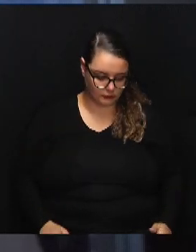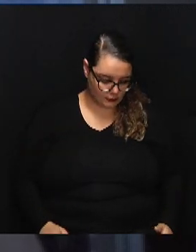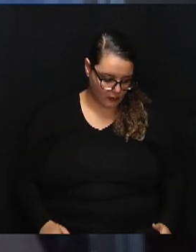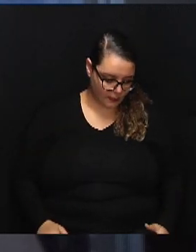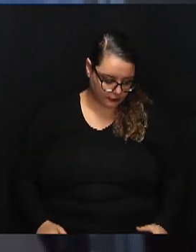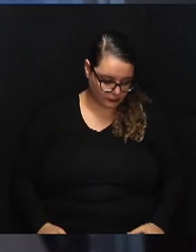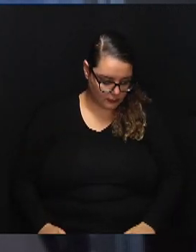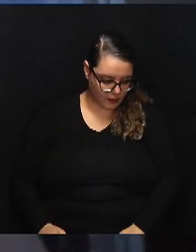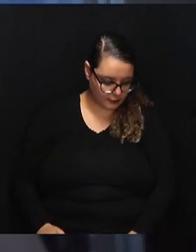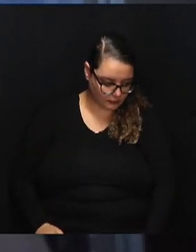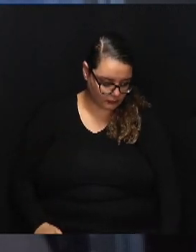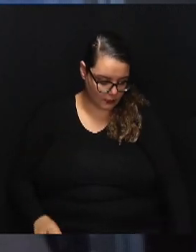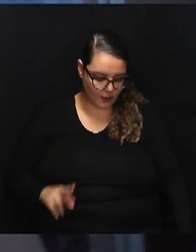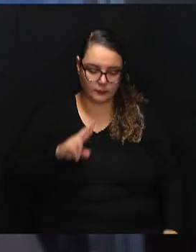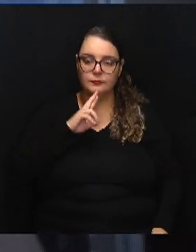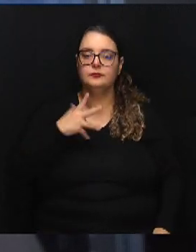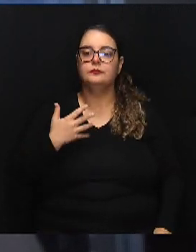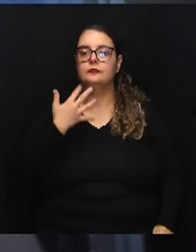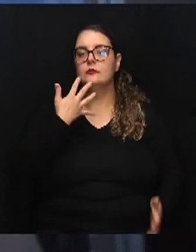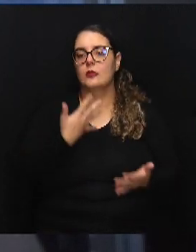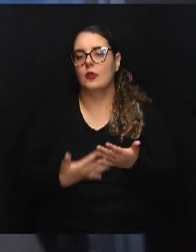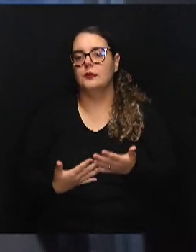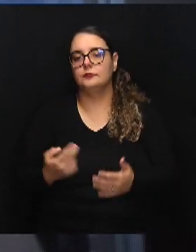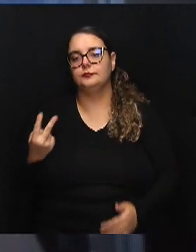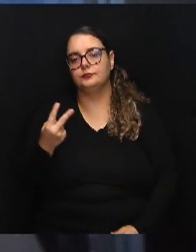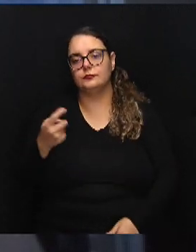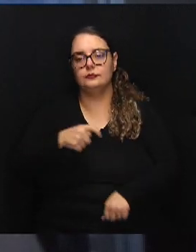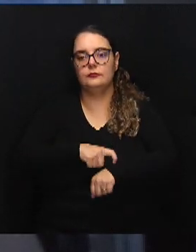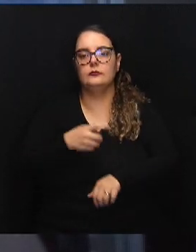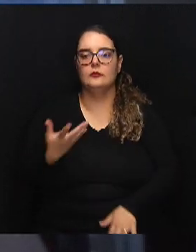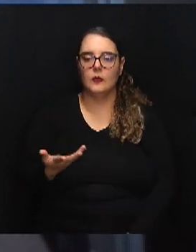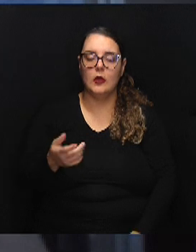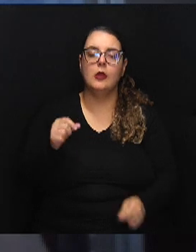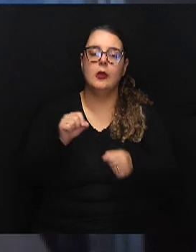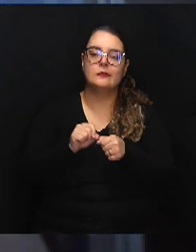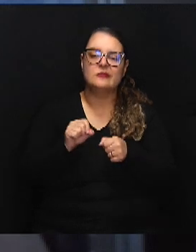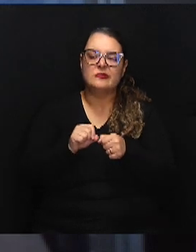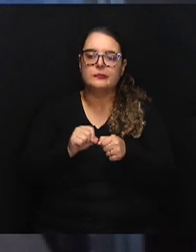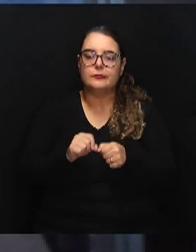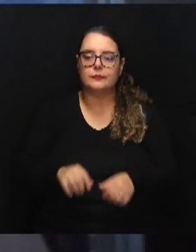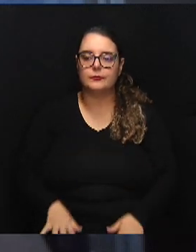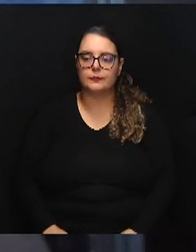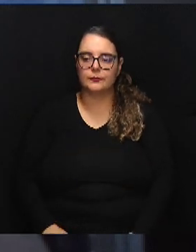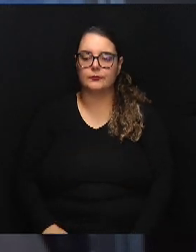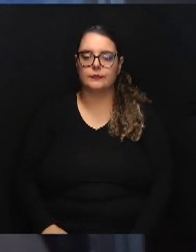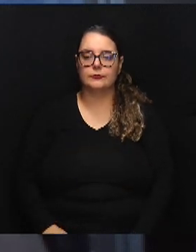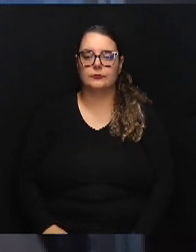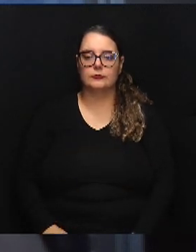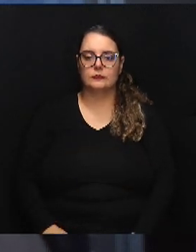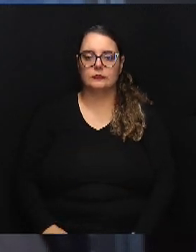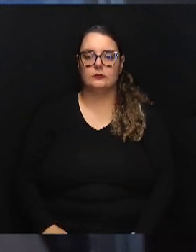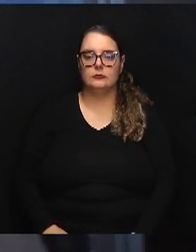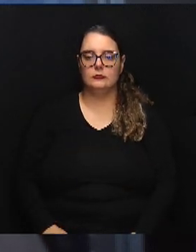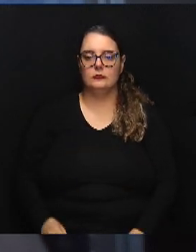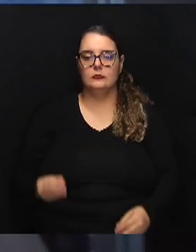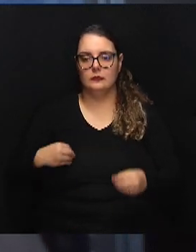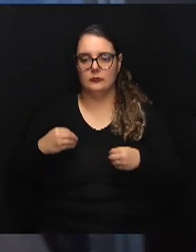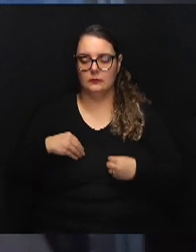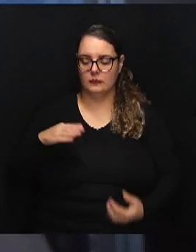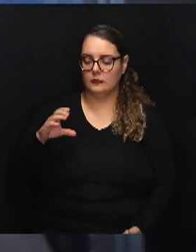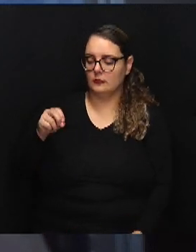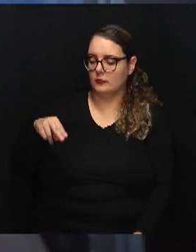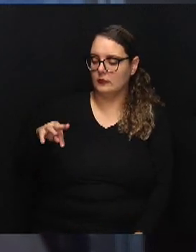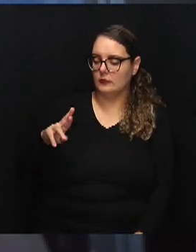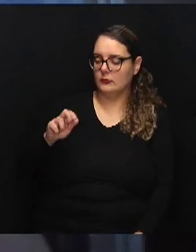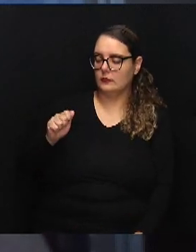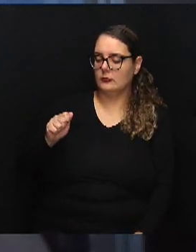resolve aquele sangramento, e num segundo tempo se faz aí um exame contrastado dos vasos cerebrais, e se